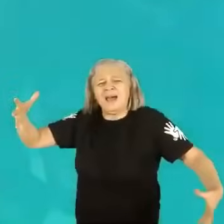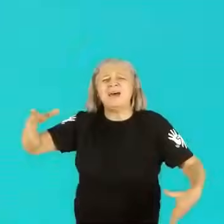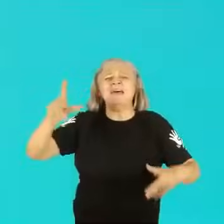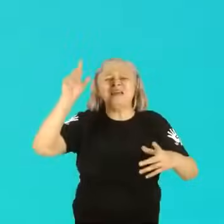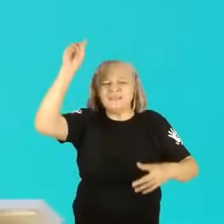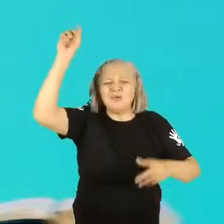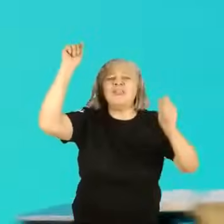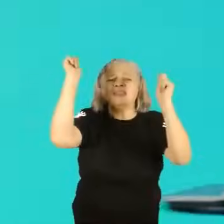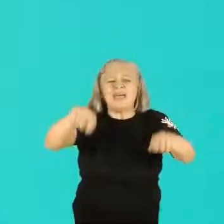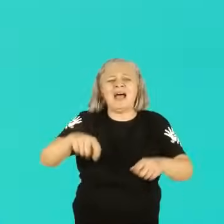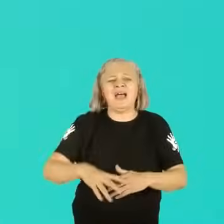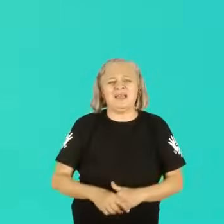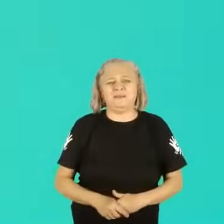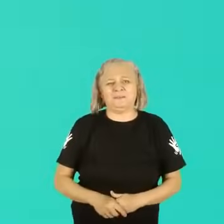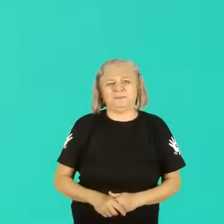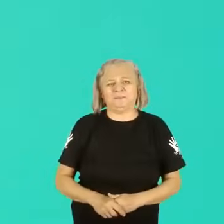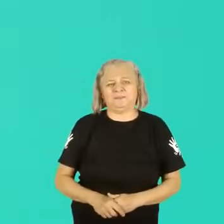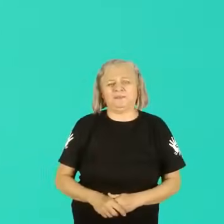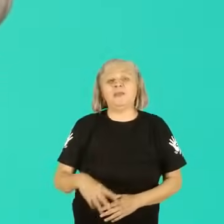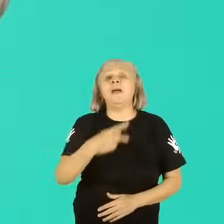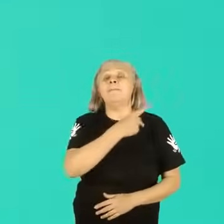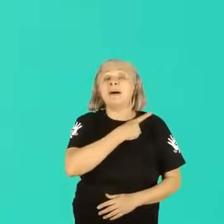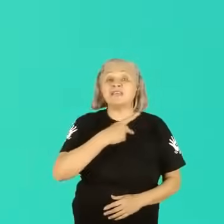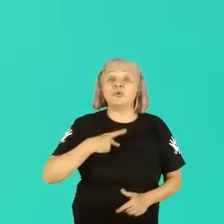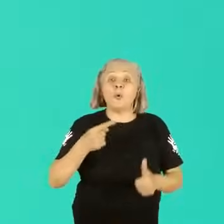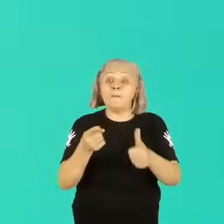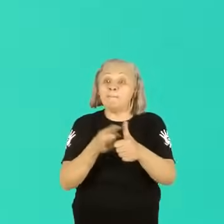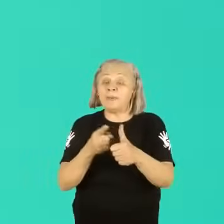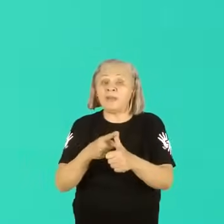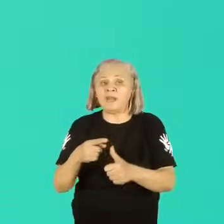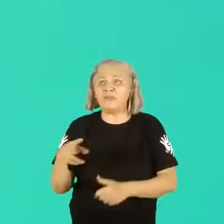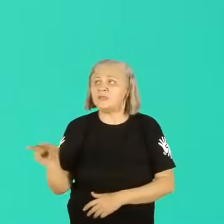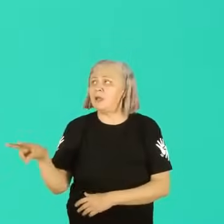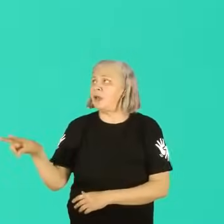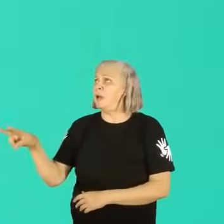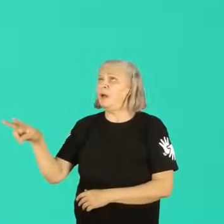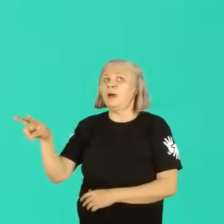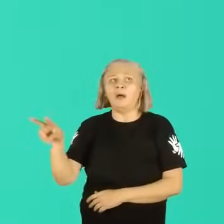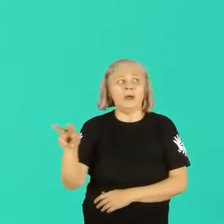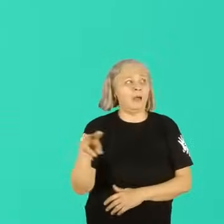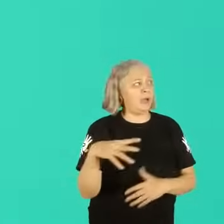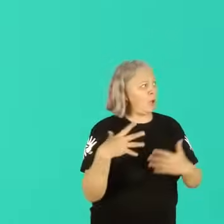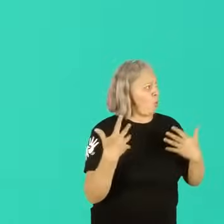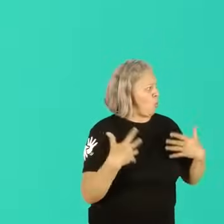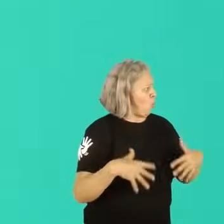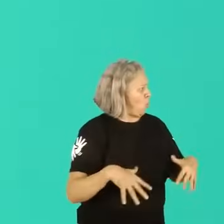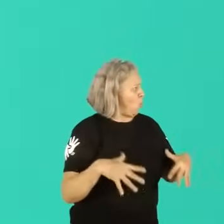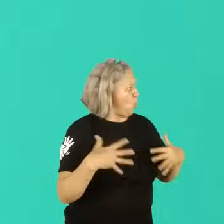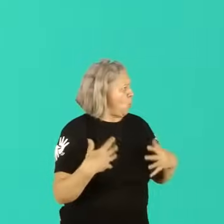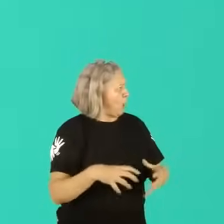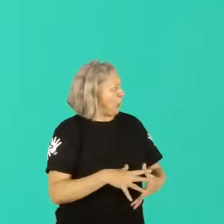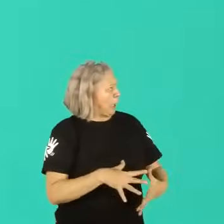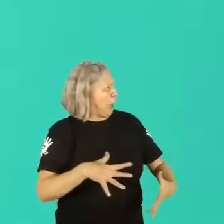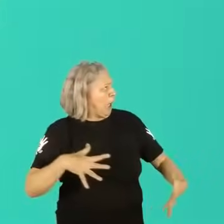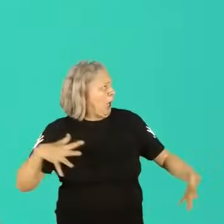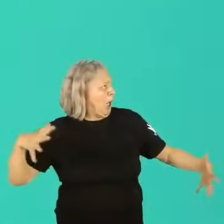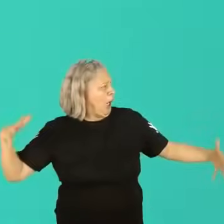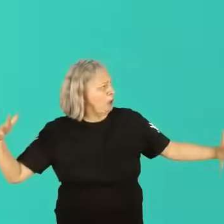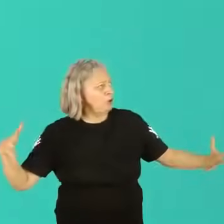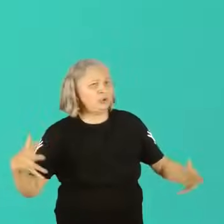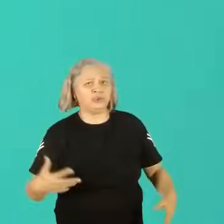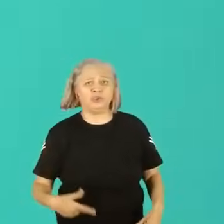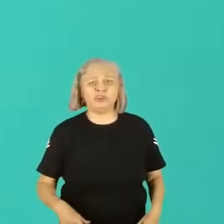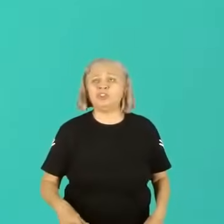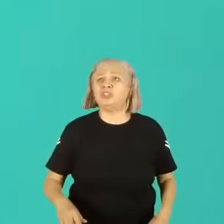O dia que ele me trouxe aqui pela primeira vez, eu comecei a olhar. Falei: rapaz, mas esse negócio é grande. E sobe para